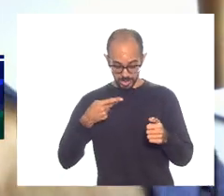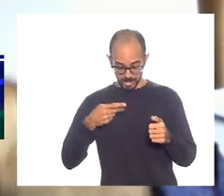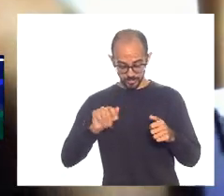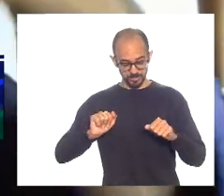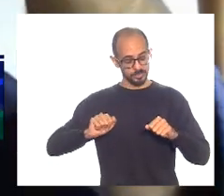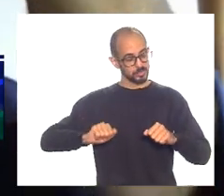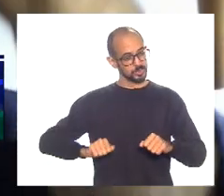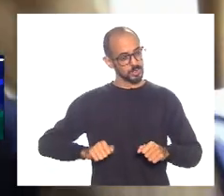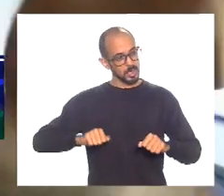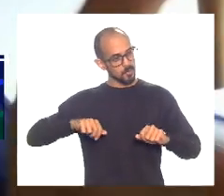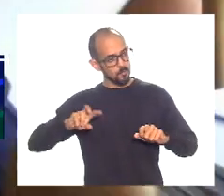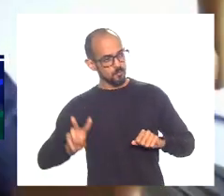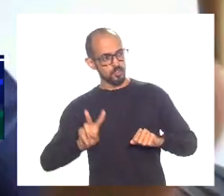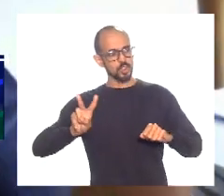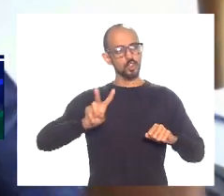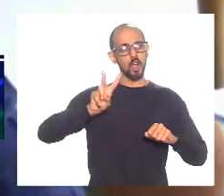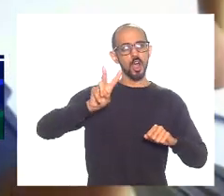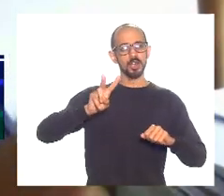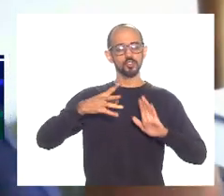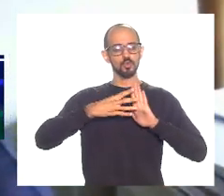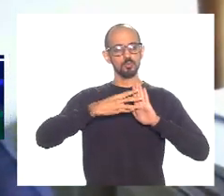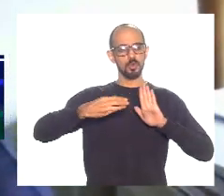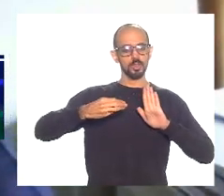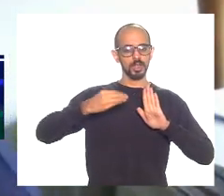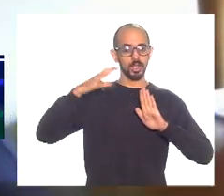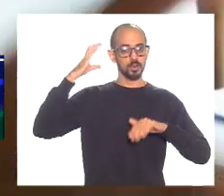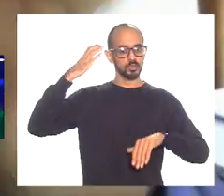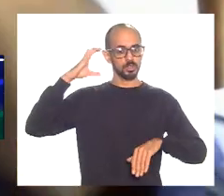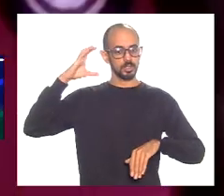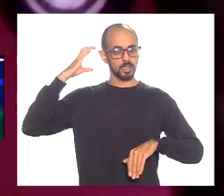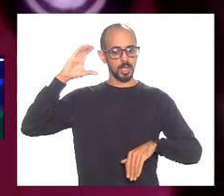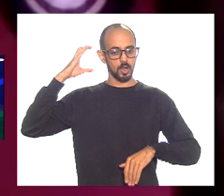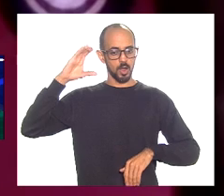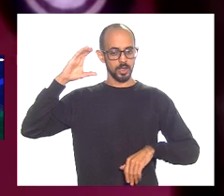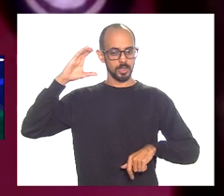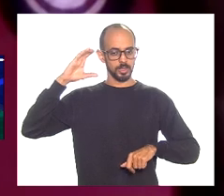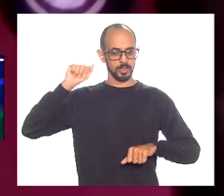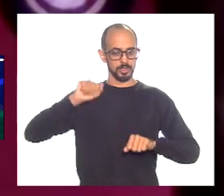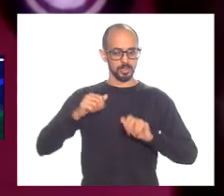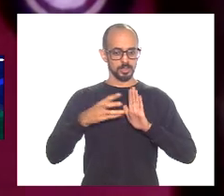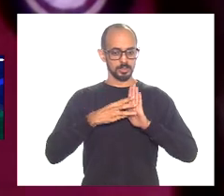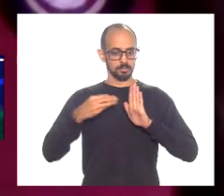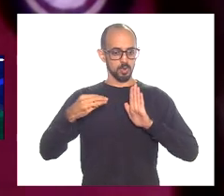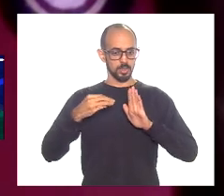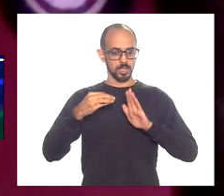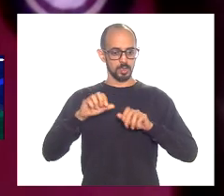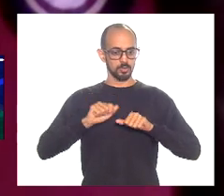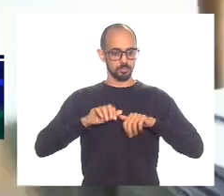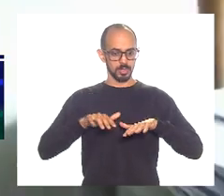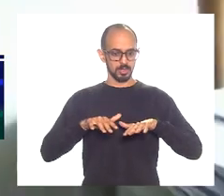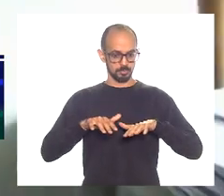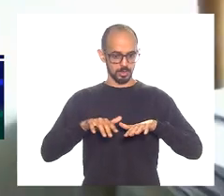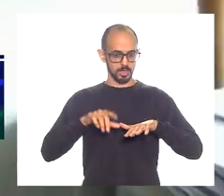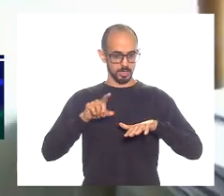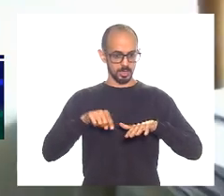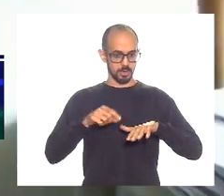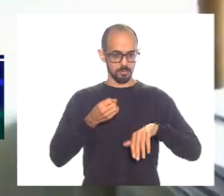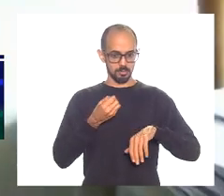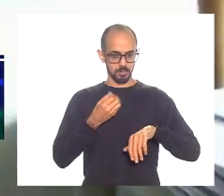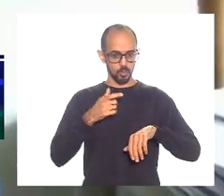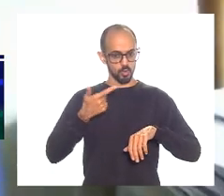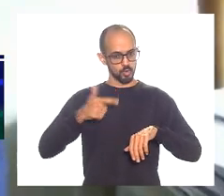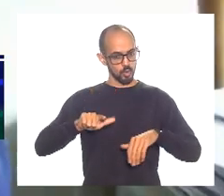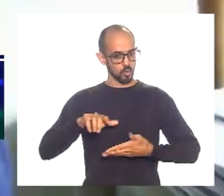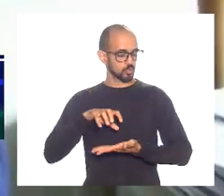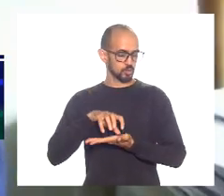que o modelo de Niterói poderia ter ser exitoso em outras áreas não